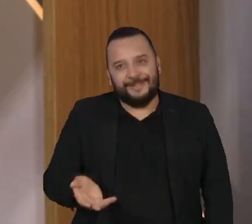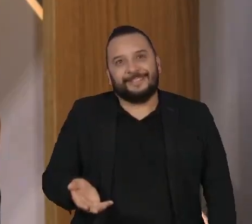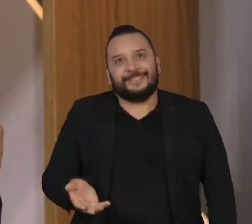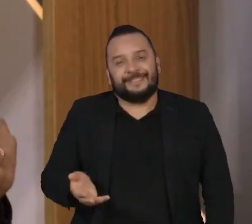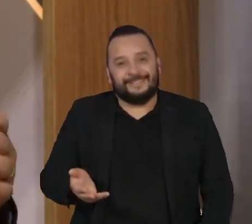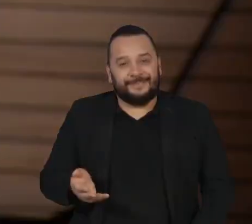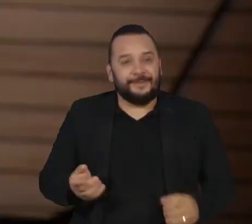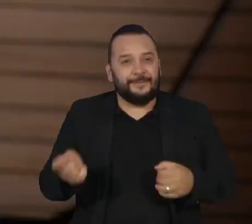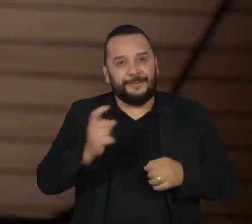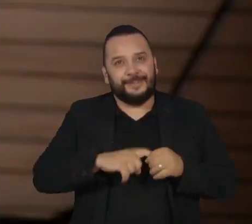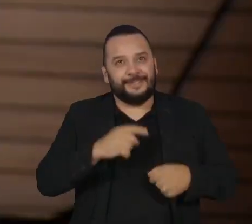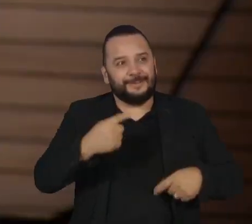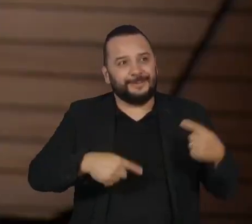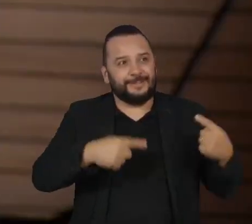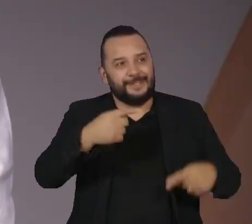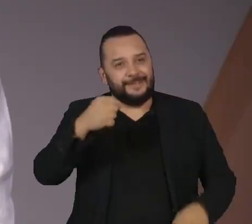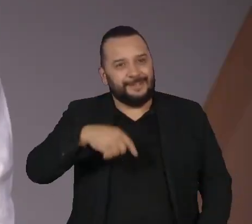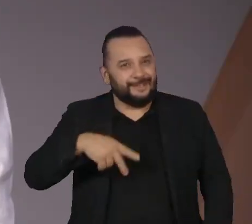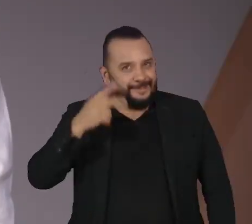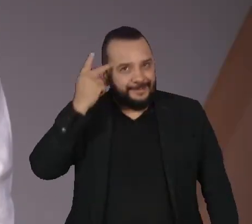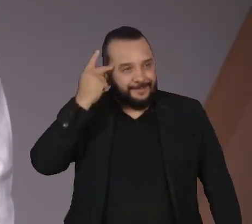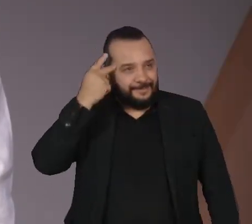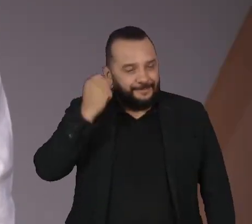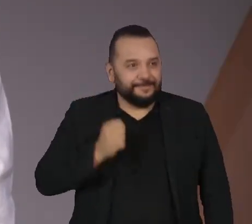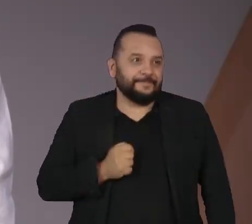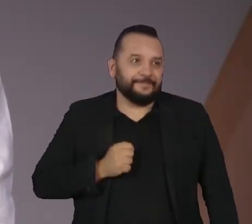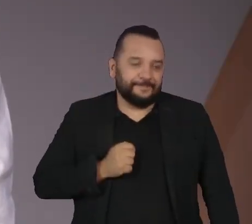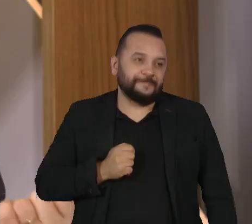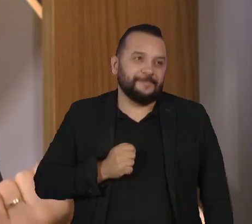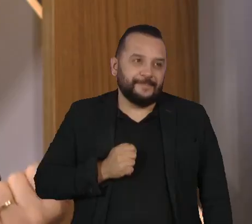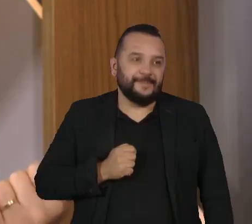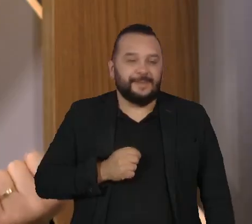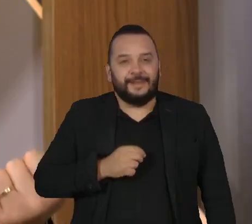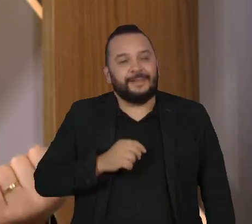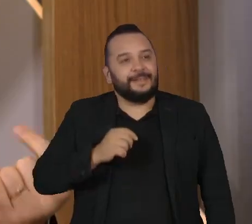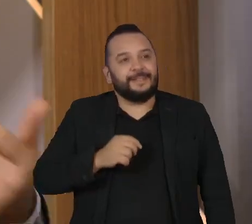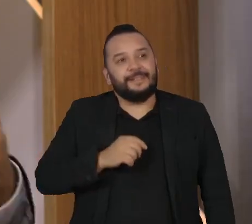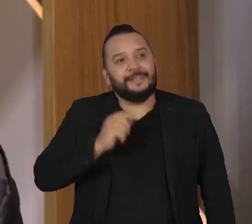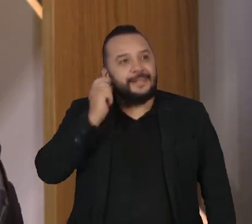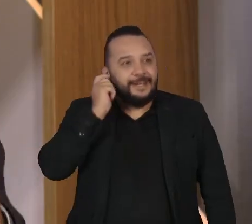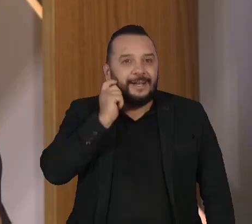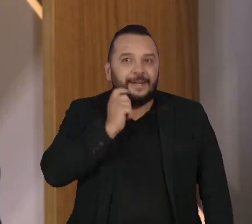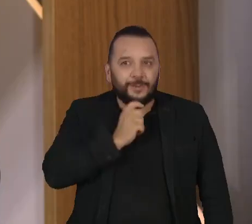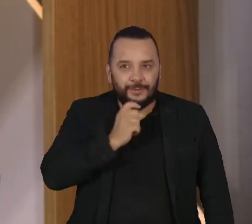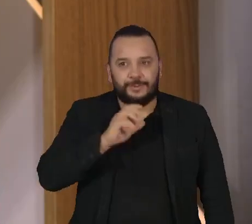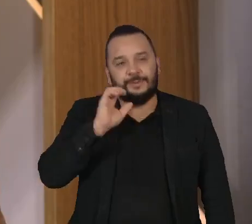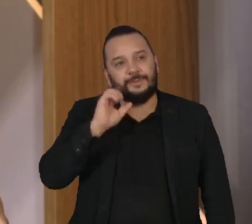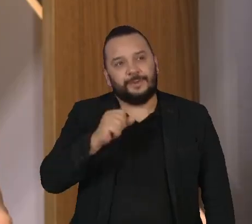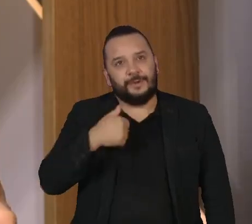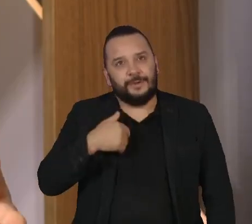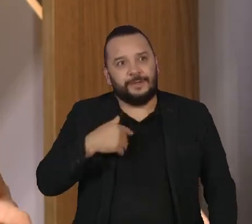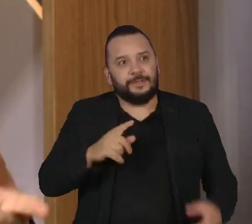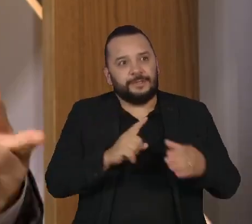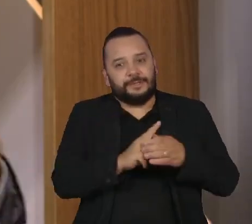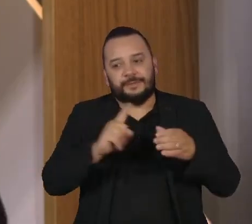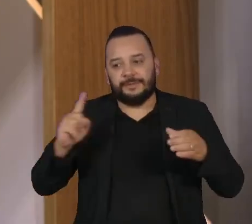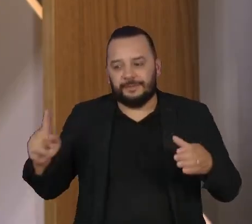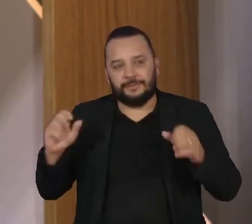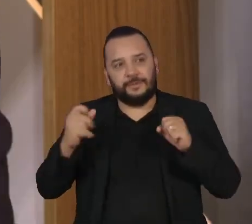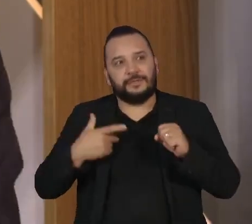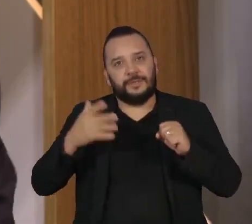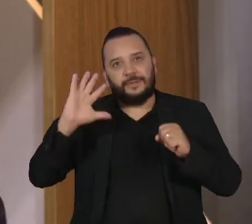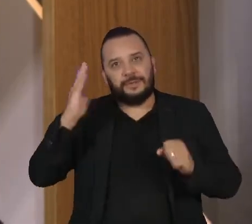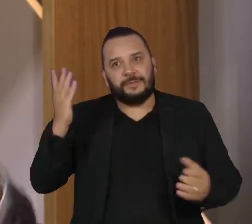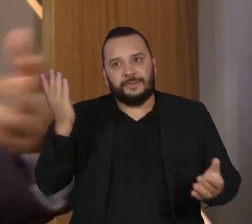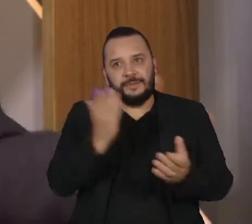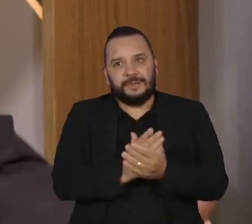Mas voltando à discussão aqui em São Paulo, a hipótese do Ricardo Nunes ficar fora também pode levar a uma judicialização, porque ele pode